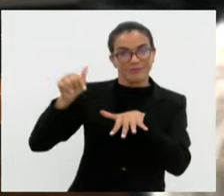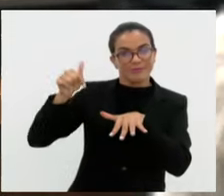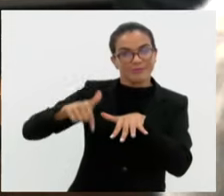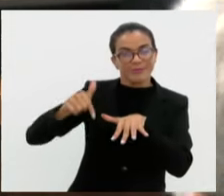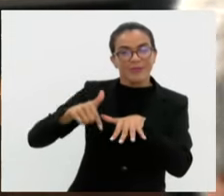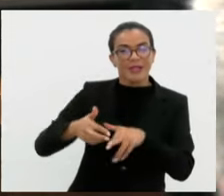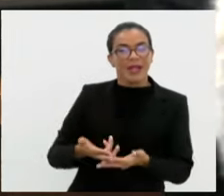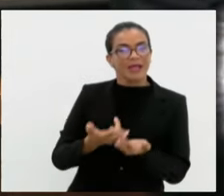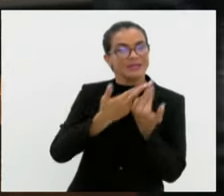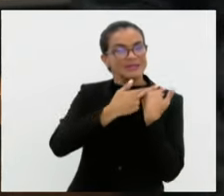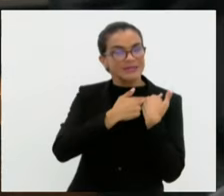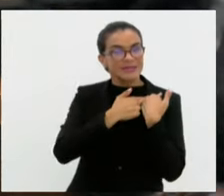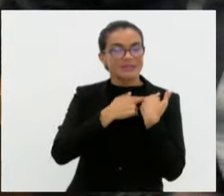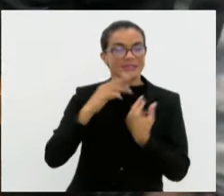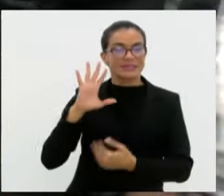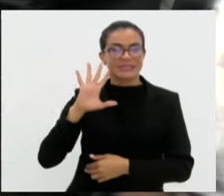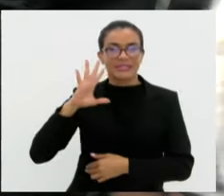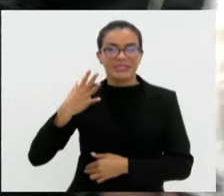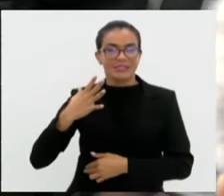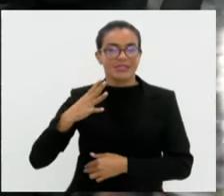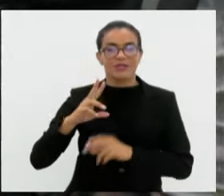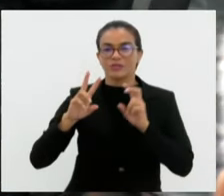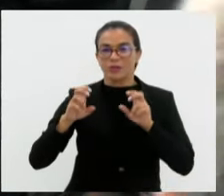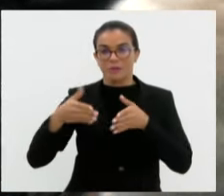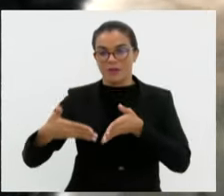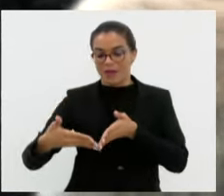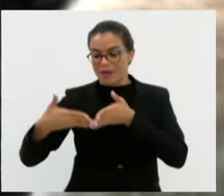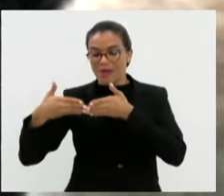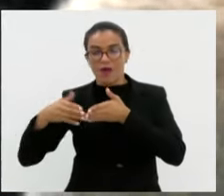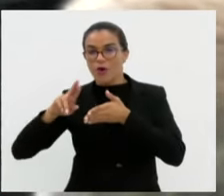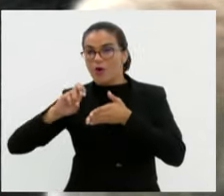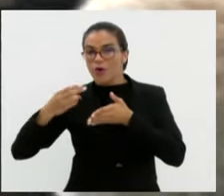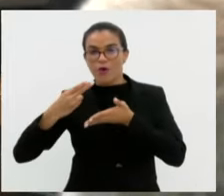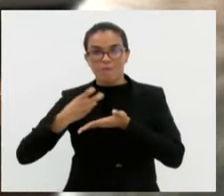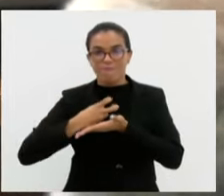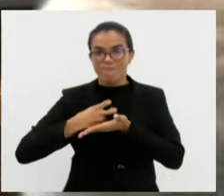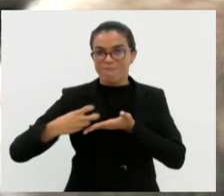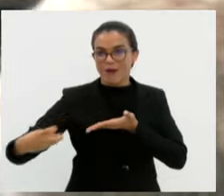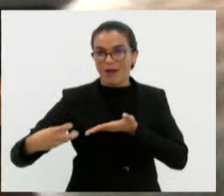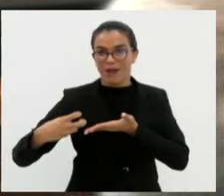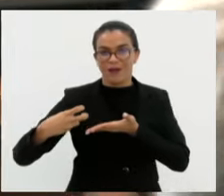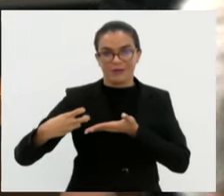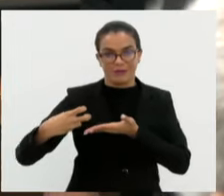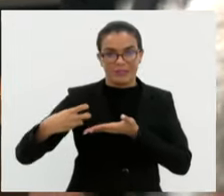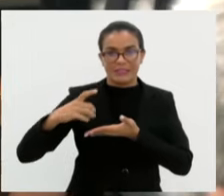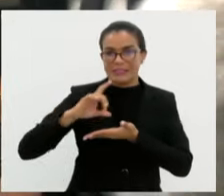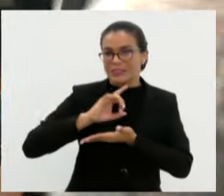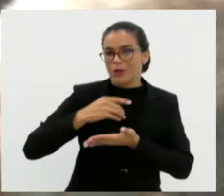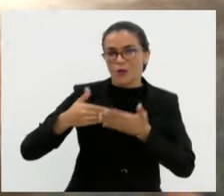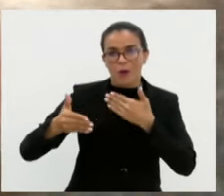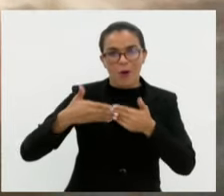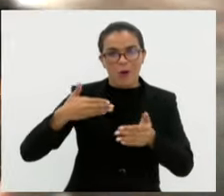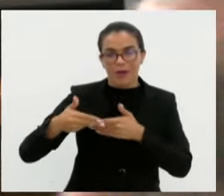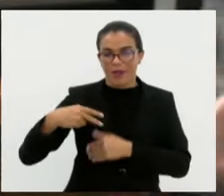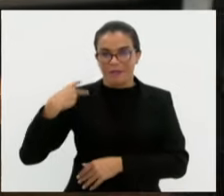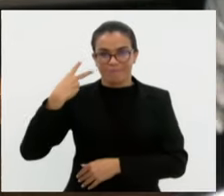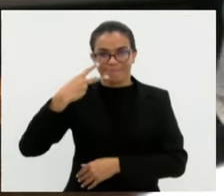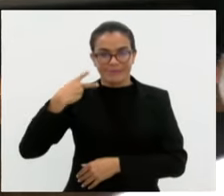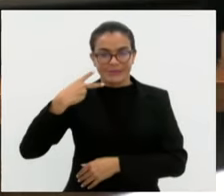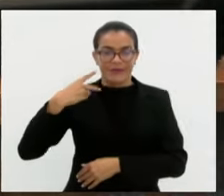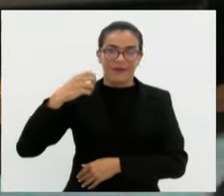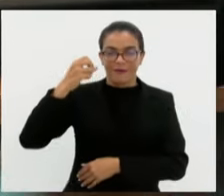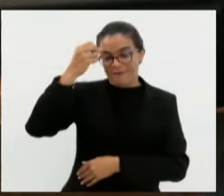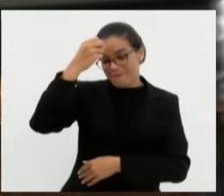quaisquer decisões sobre o afastamento ou cassação de parlamentares. Sendo assim, apesar